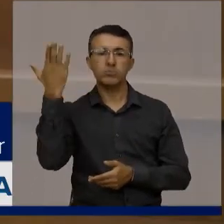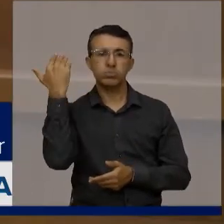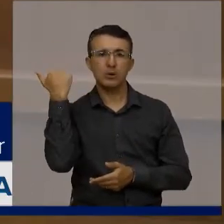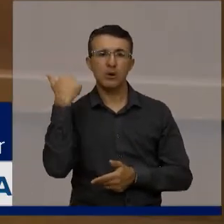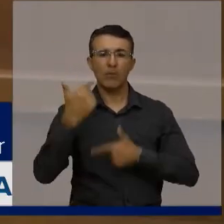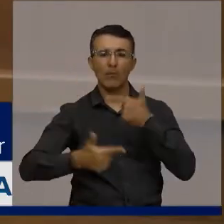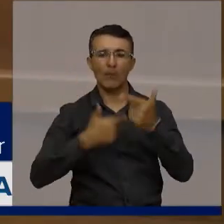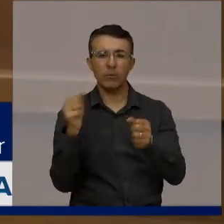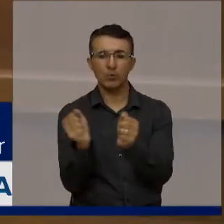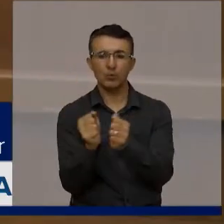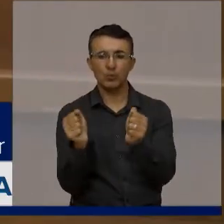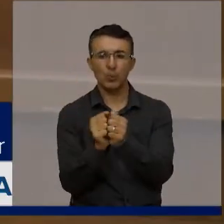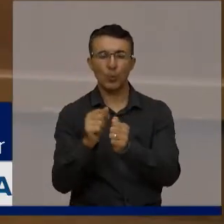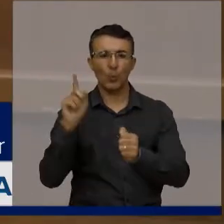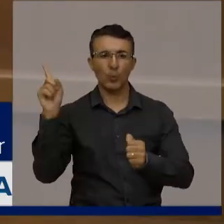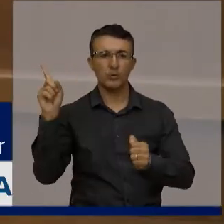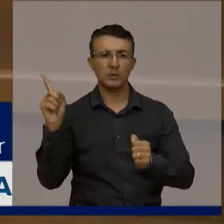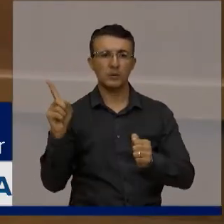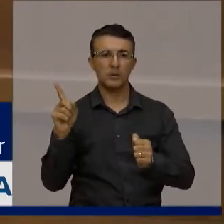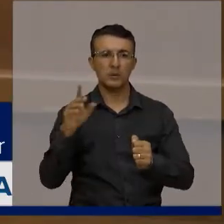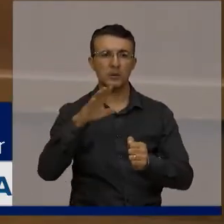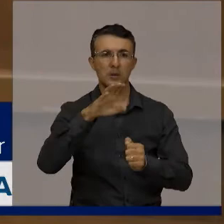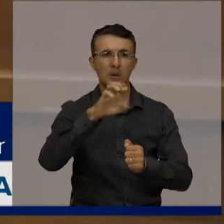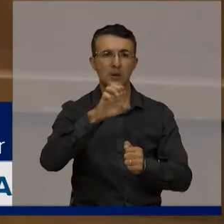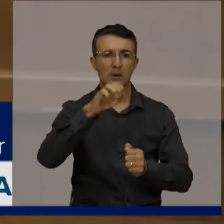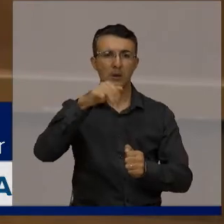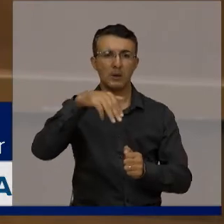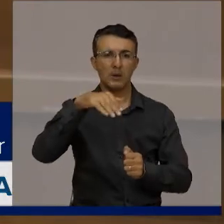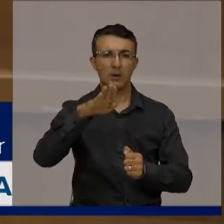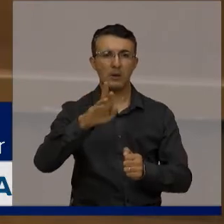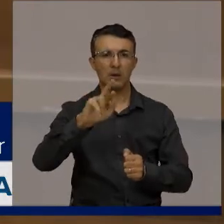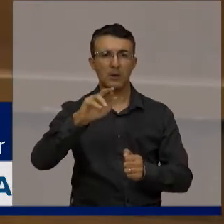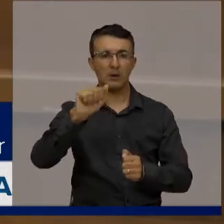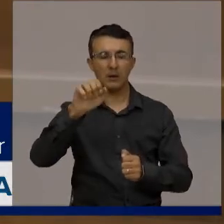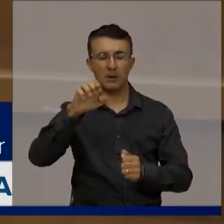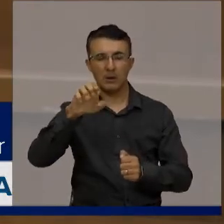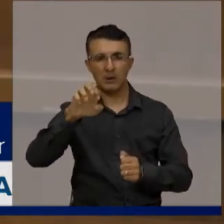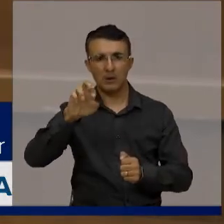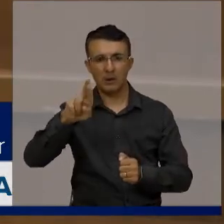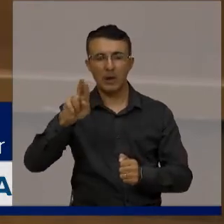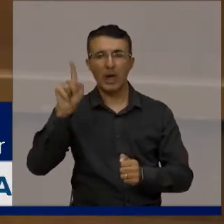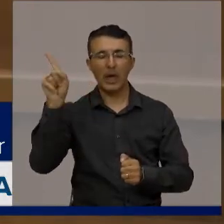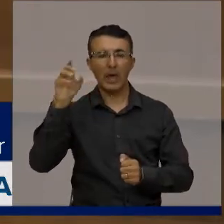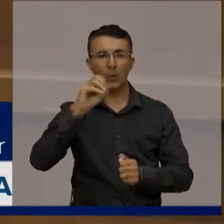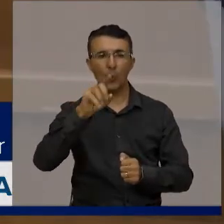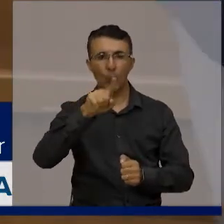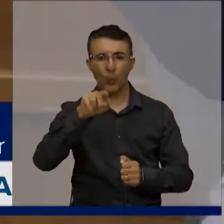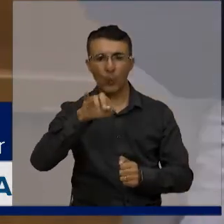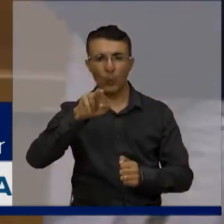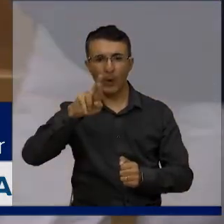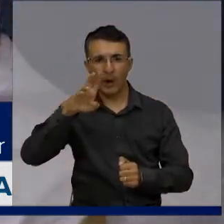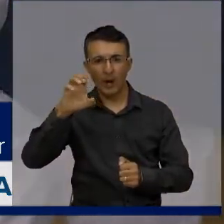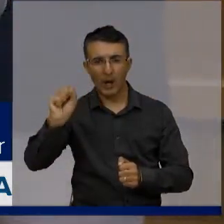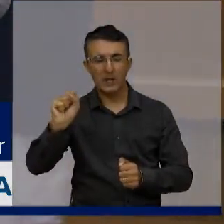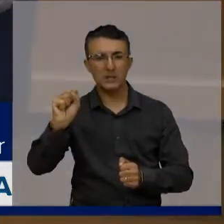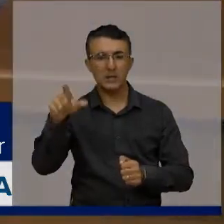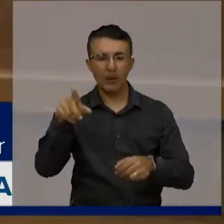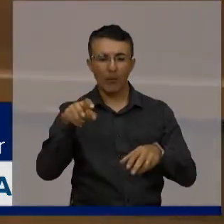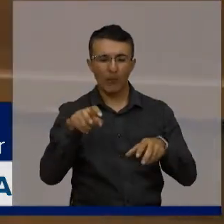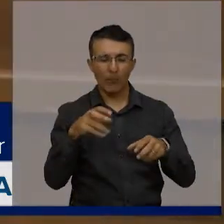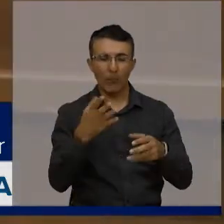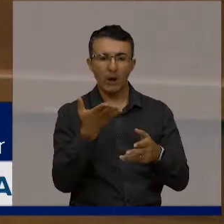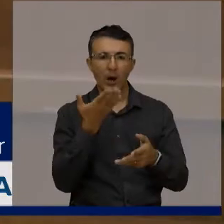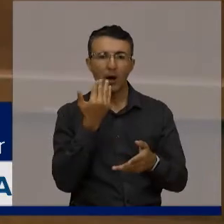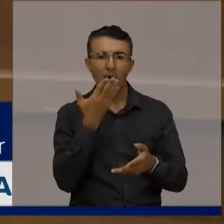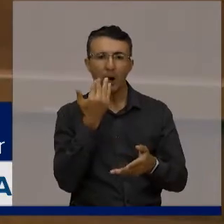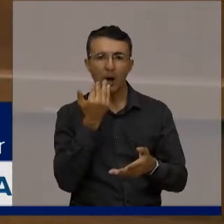uma humildade incrível, almoçava junto com a gente no salão, na época de Natal, ele ficava na porta da